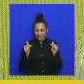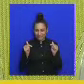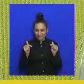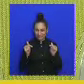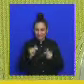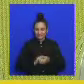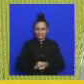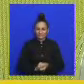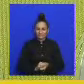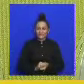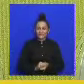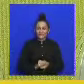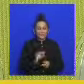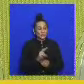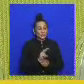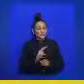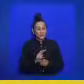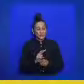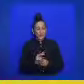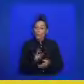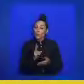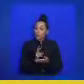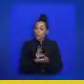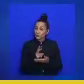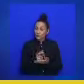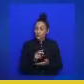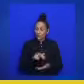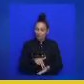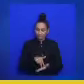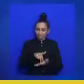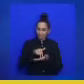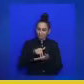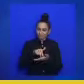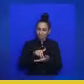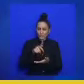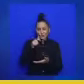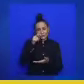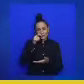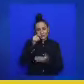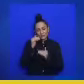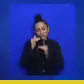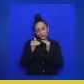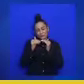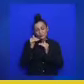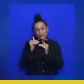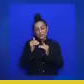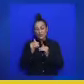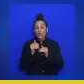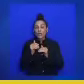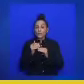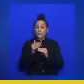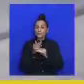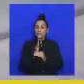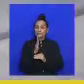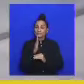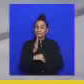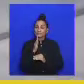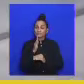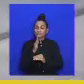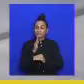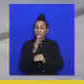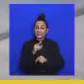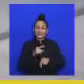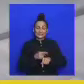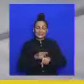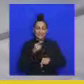Sorte. Nossas auditoras continuam aqui com a gente, fiscalizando, conferindo e validando os nossos procedimentos.